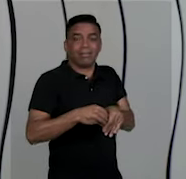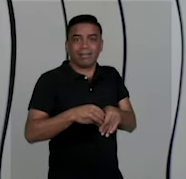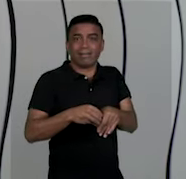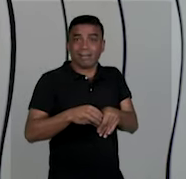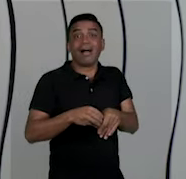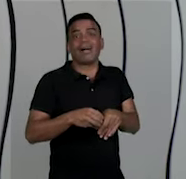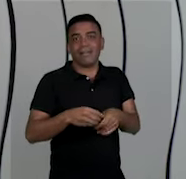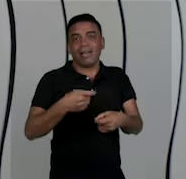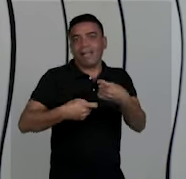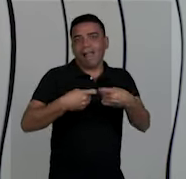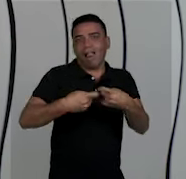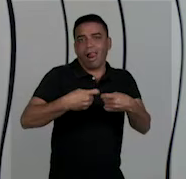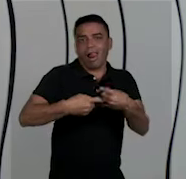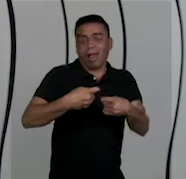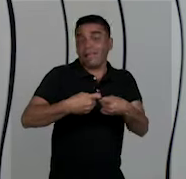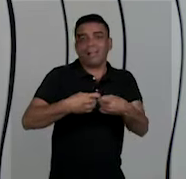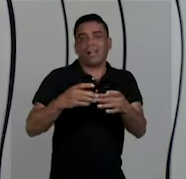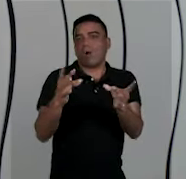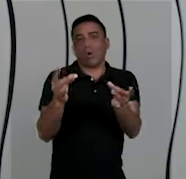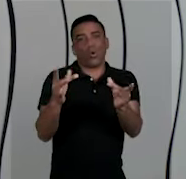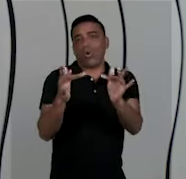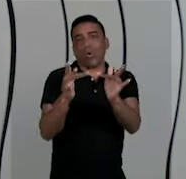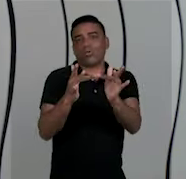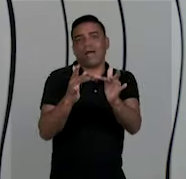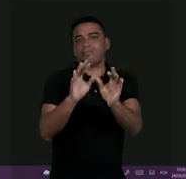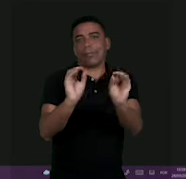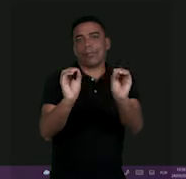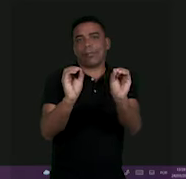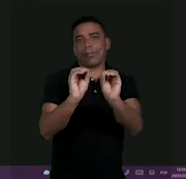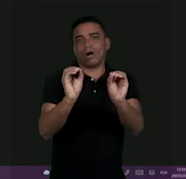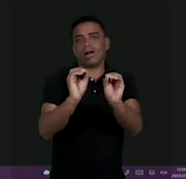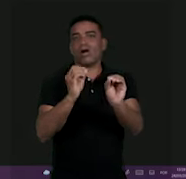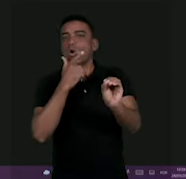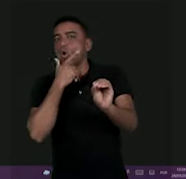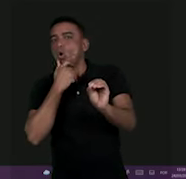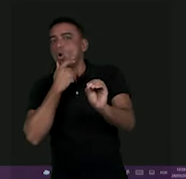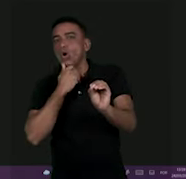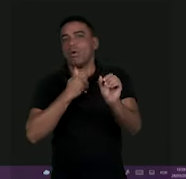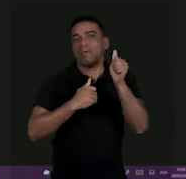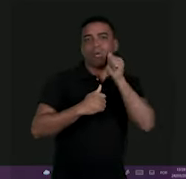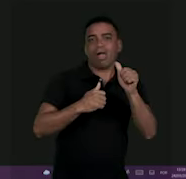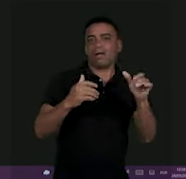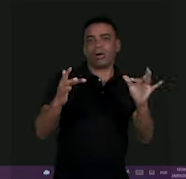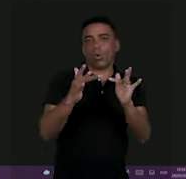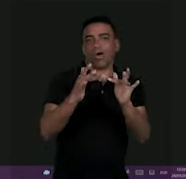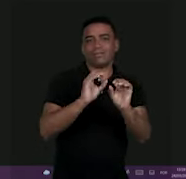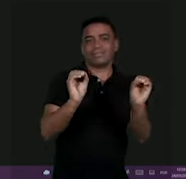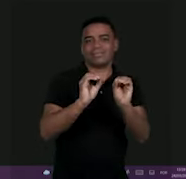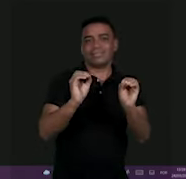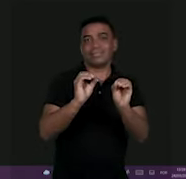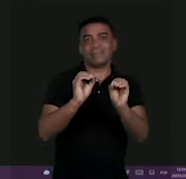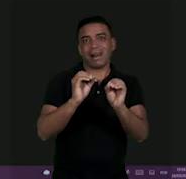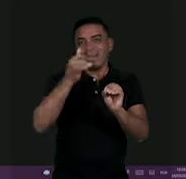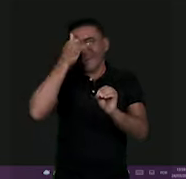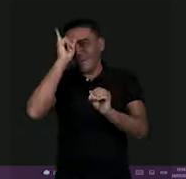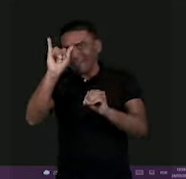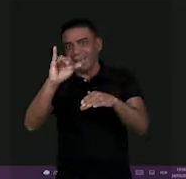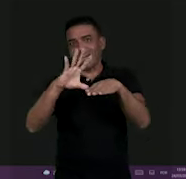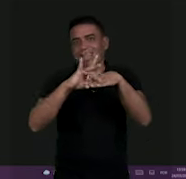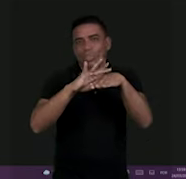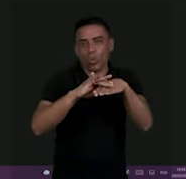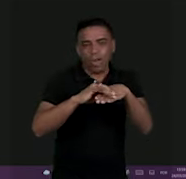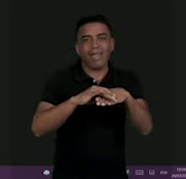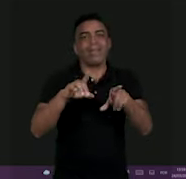acontece a relação sem ter contato entre as mucosas, né? Para que haja proteção para as infecções sexualmente